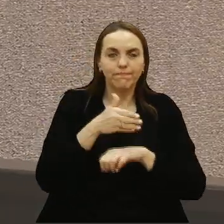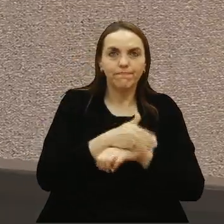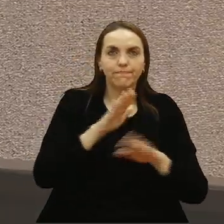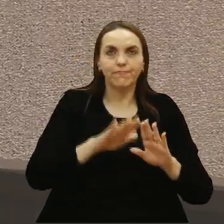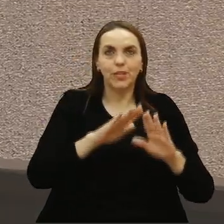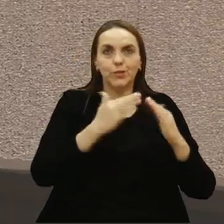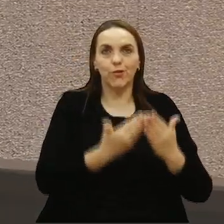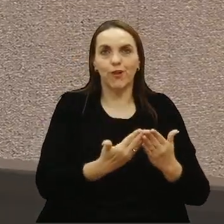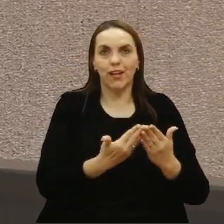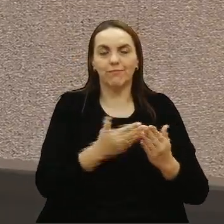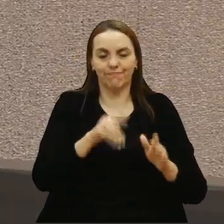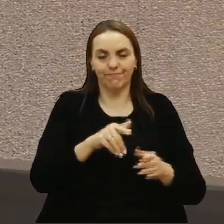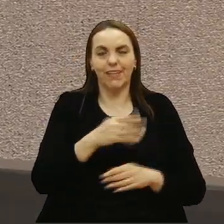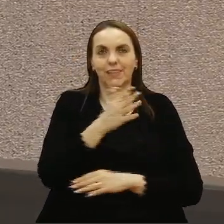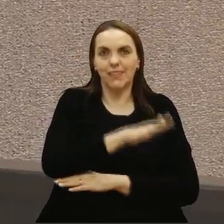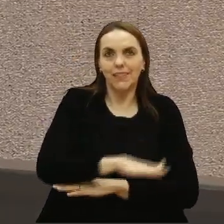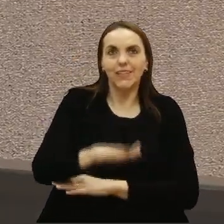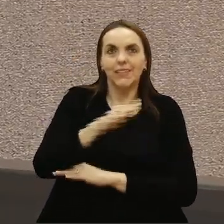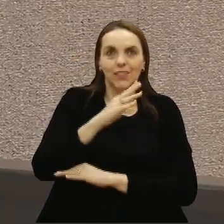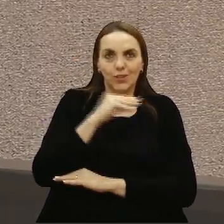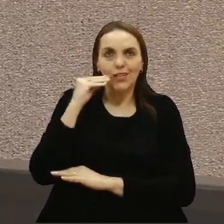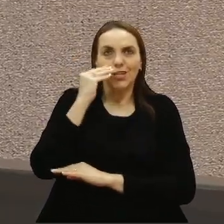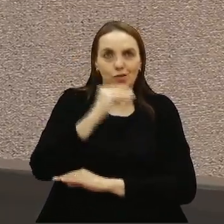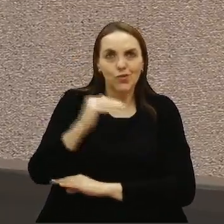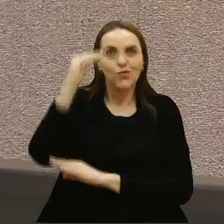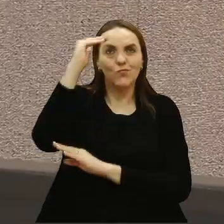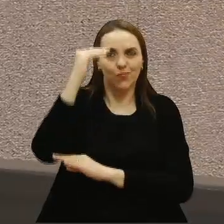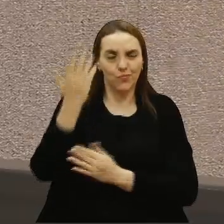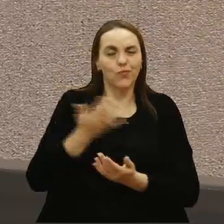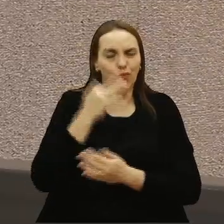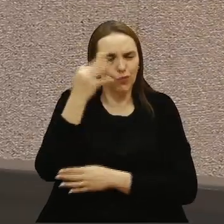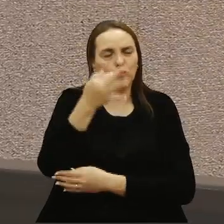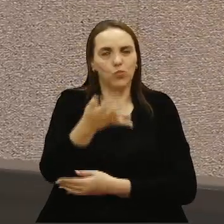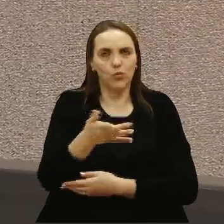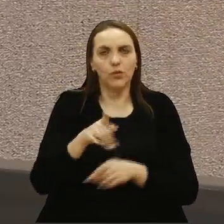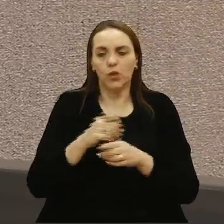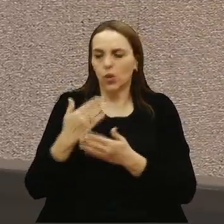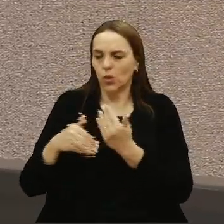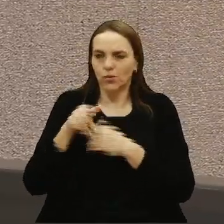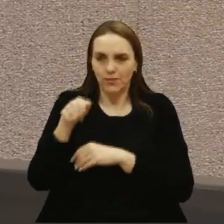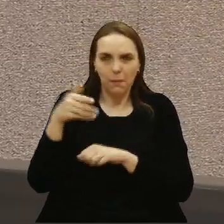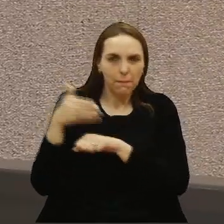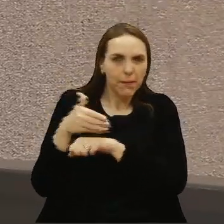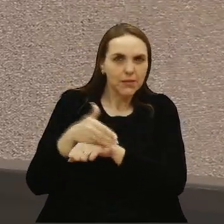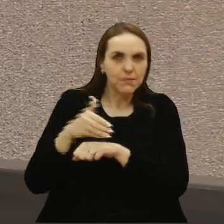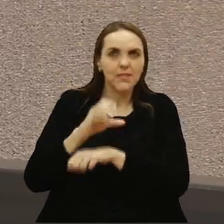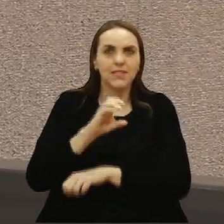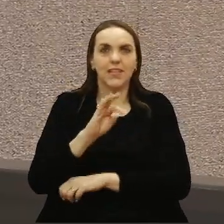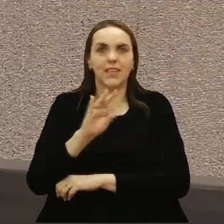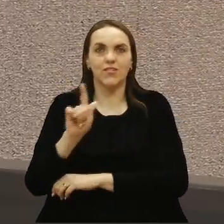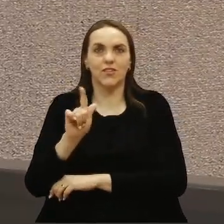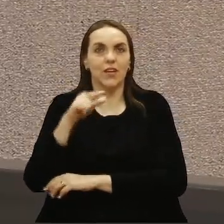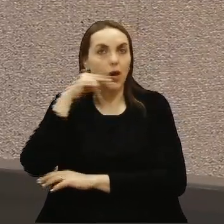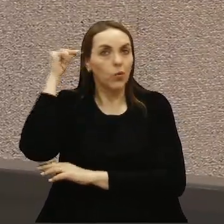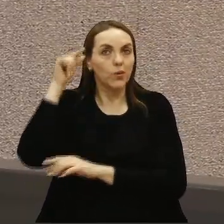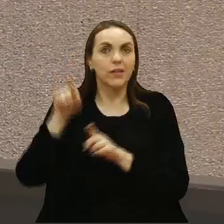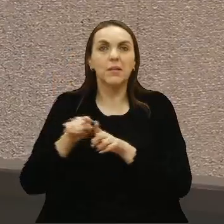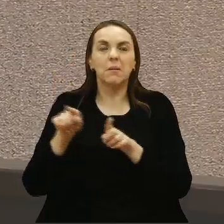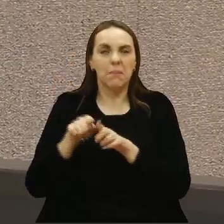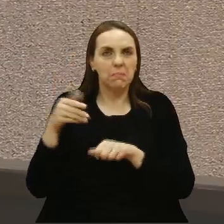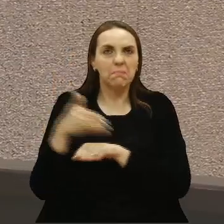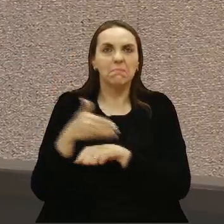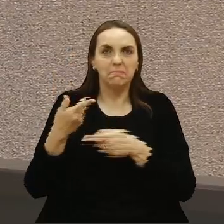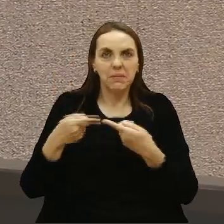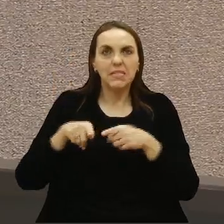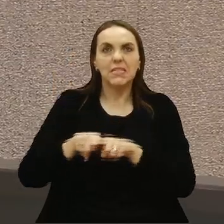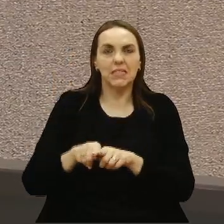passos de uma criança, de um adolescente, um jovem lá no futuro. Muitos aqui são oriundos de CTGs, né? A vereadora Adonei é um grande parceiro também dessa causa, então fica aqui